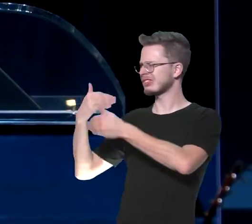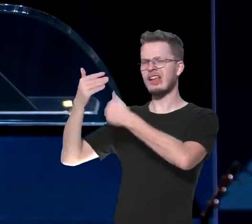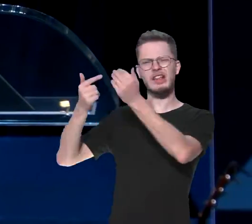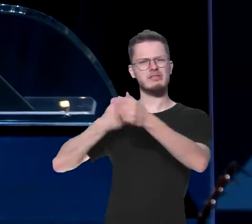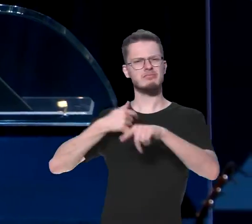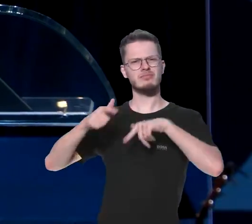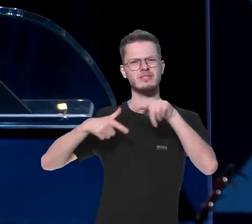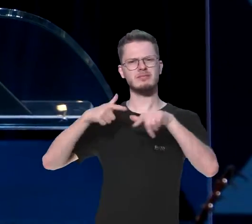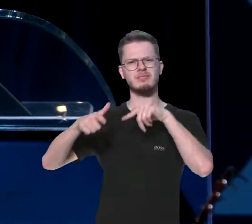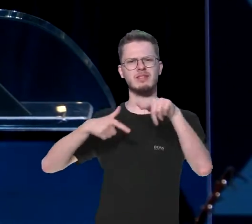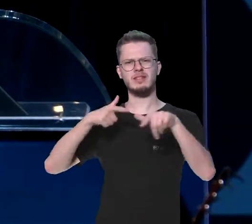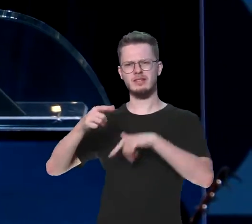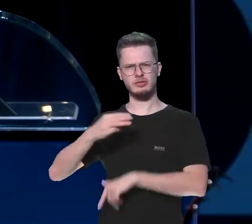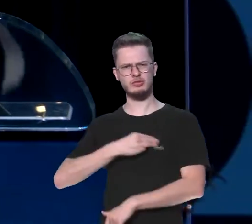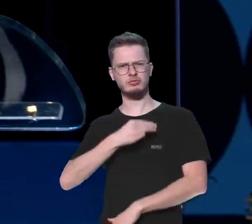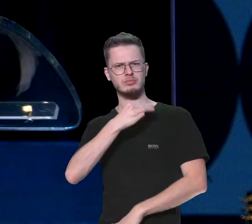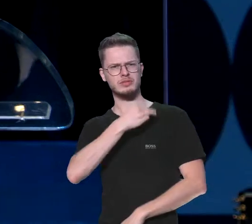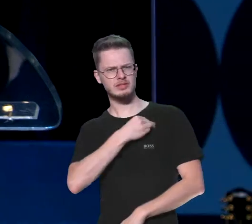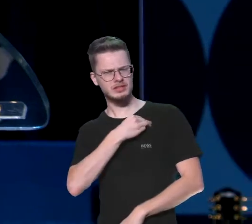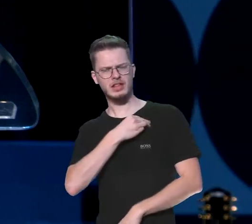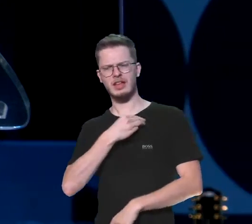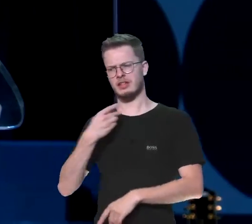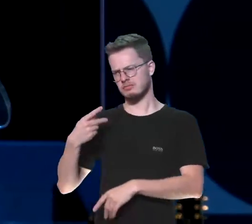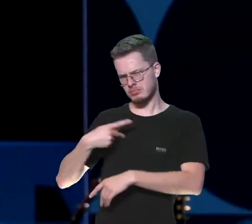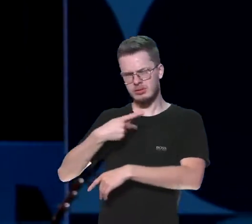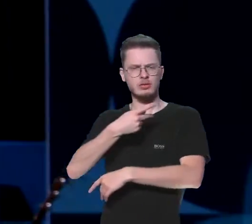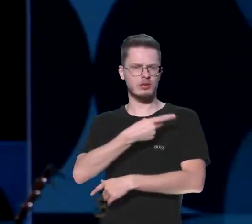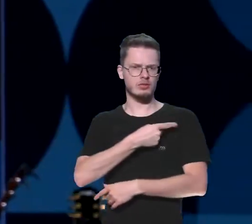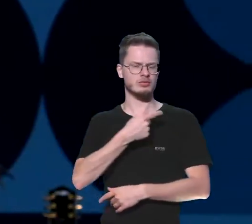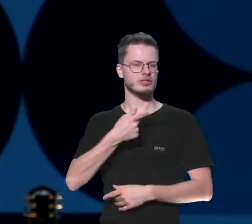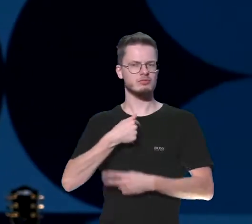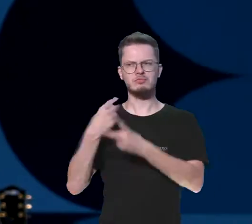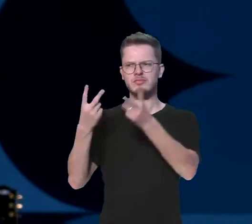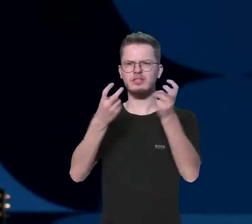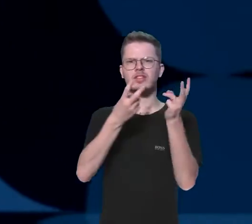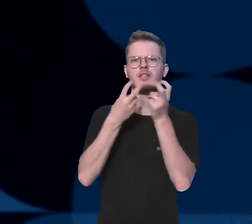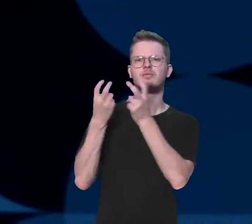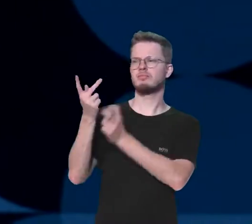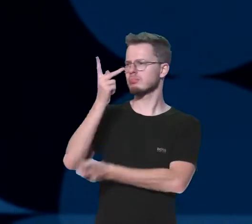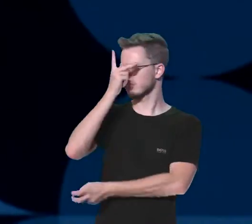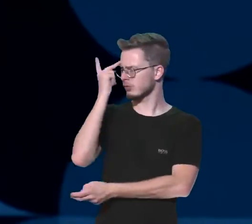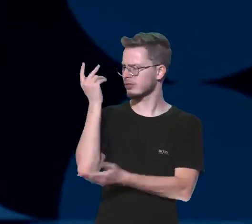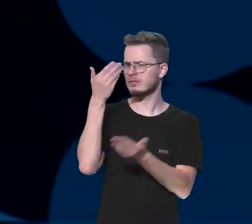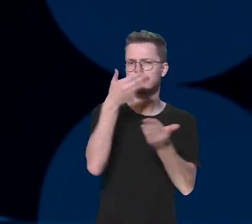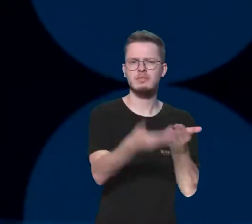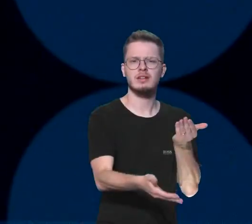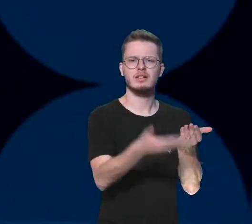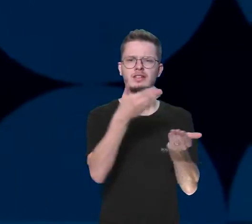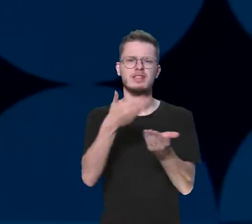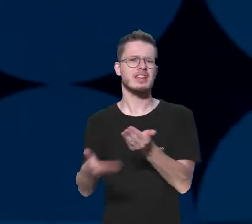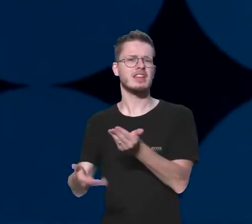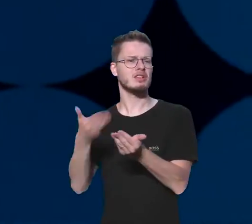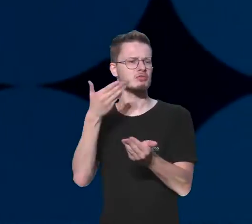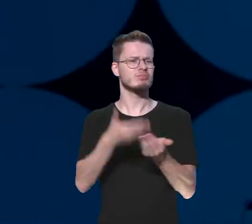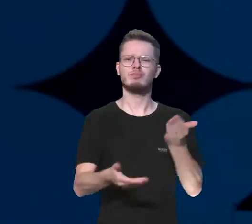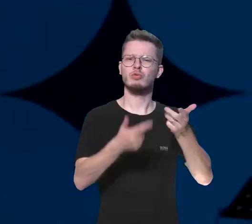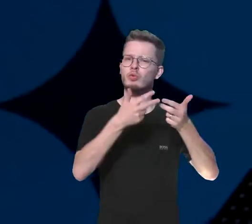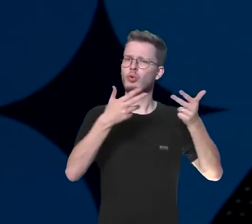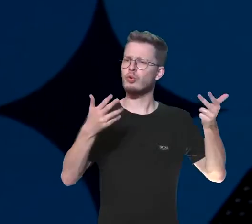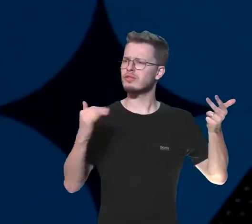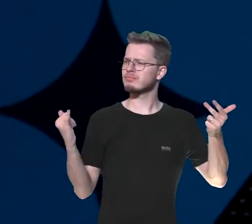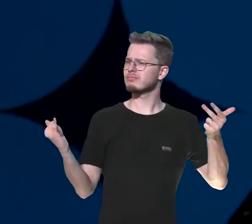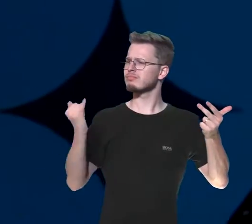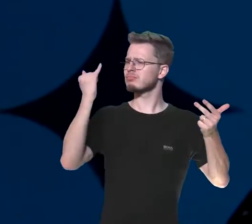casos de pessoas que perderam coisas muito importantes na vida espiritual, na vida familiar, na vida